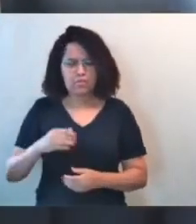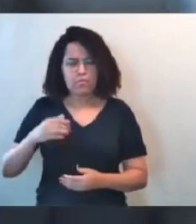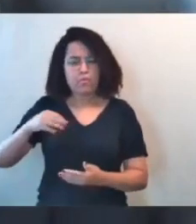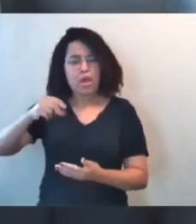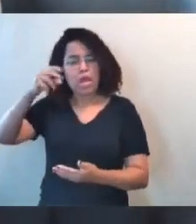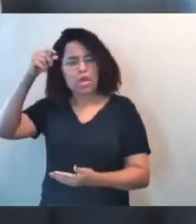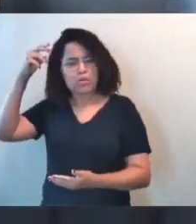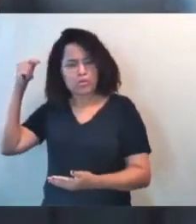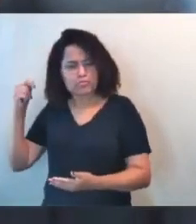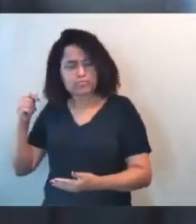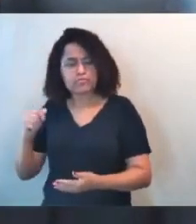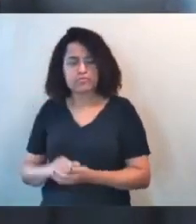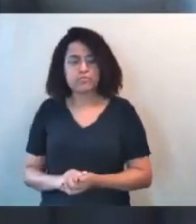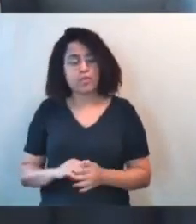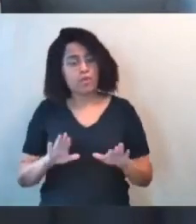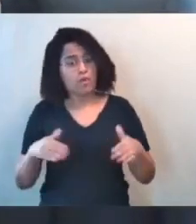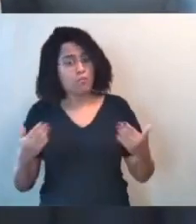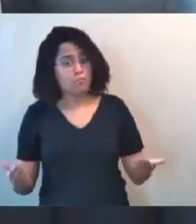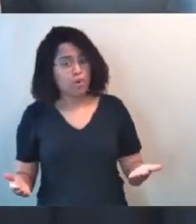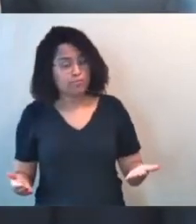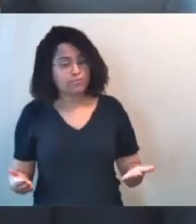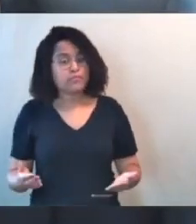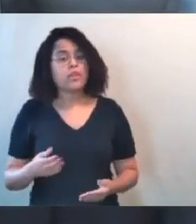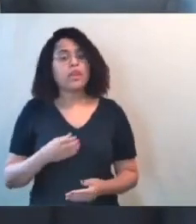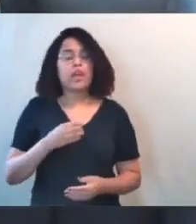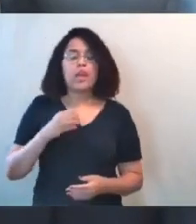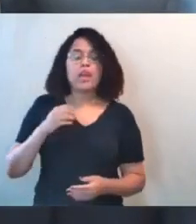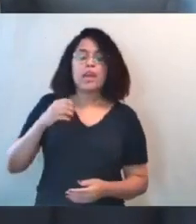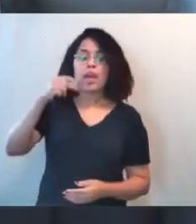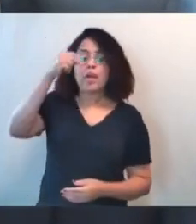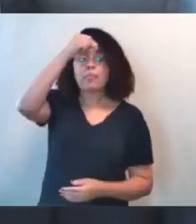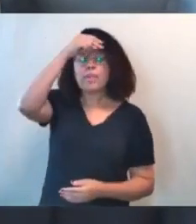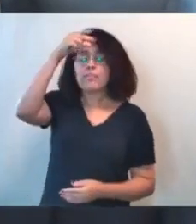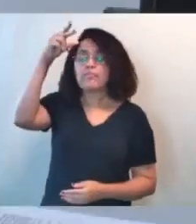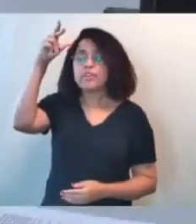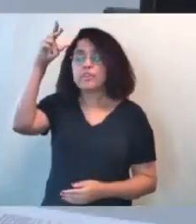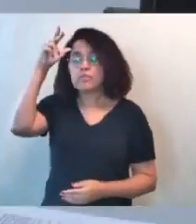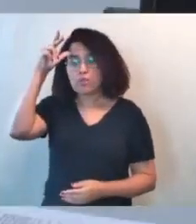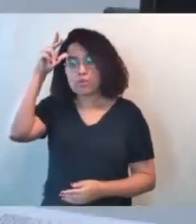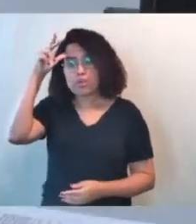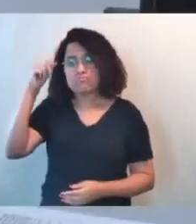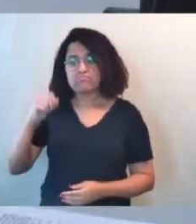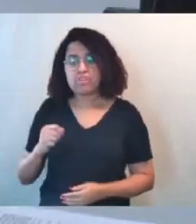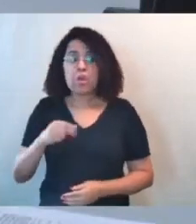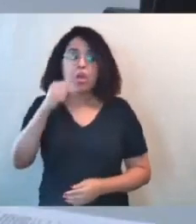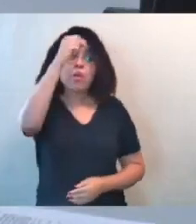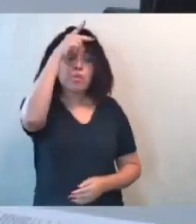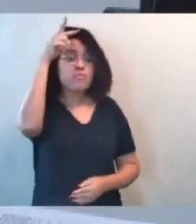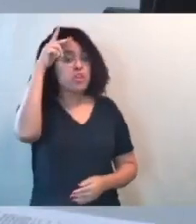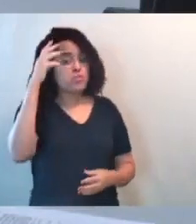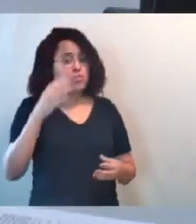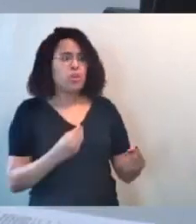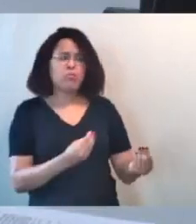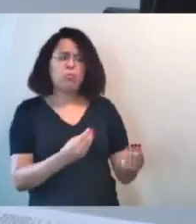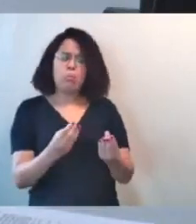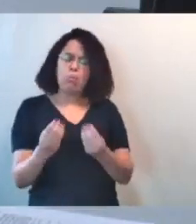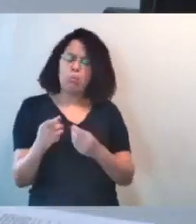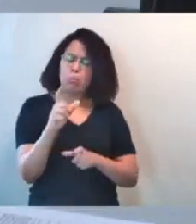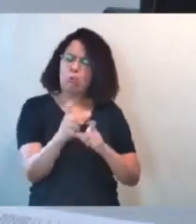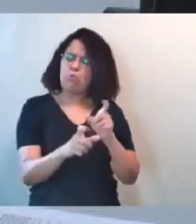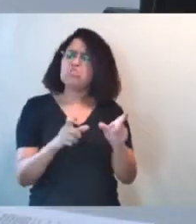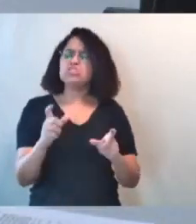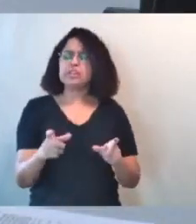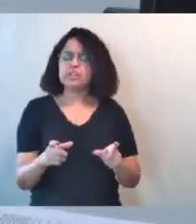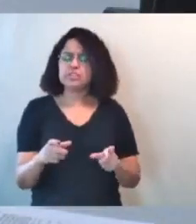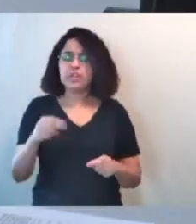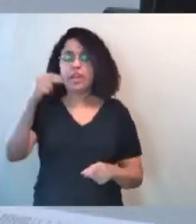Ora, vereadora, a prefeitura. Quem é prefeitura? A prefeitura é muita gente. É prefeito, é procuradoria, é corregedoria, secretário de